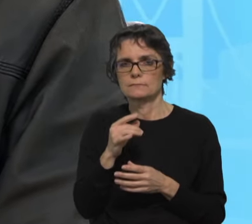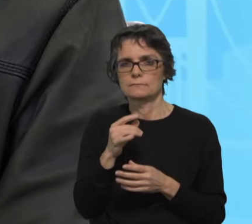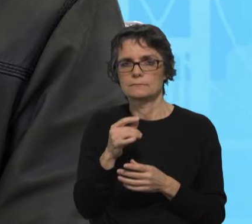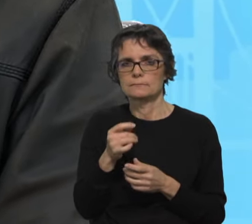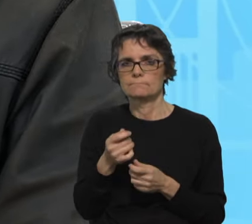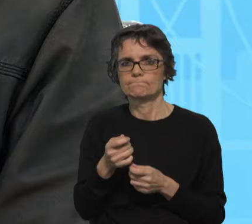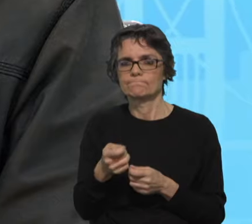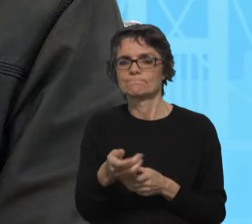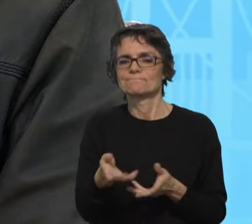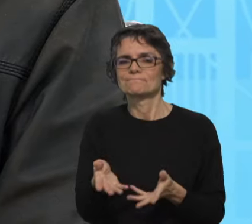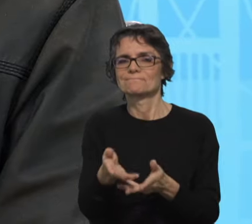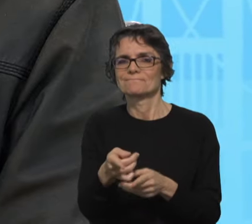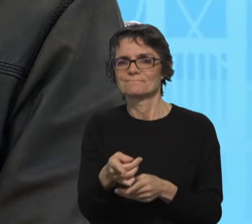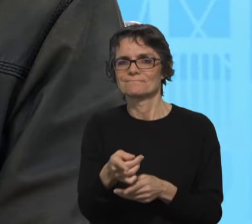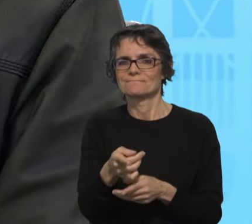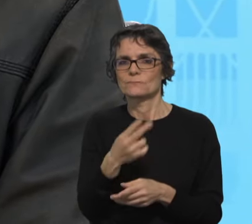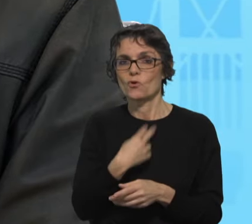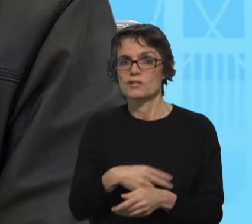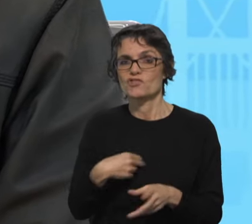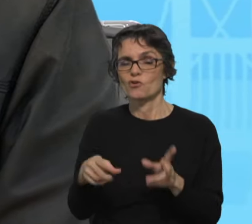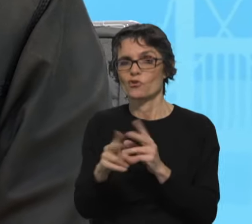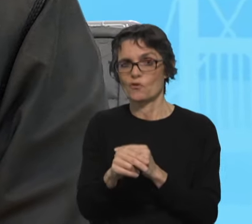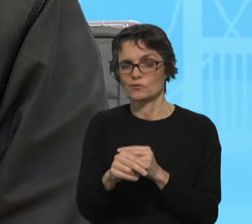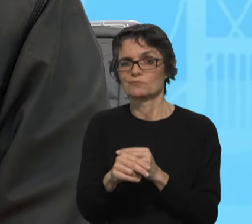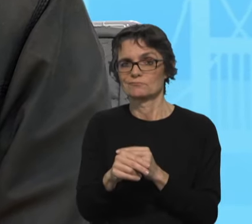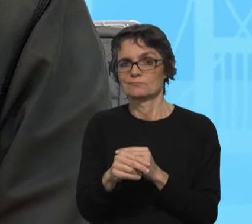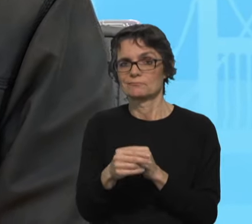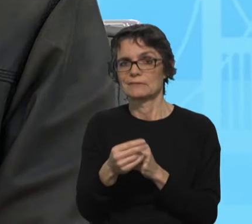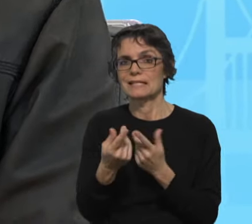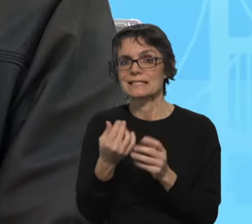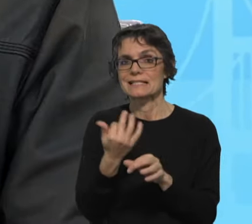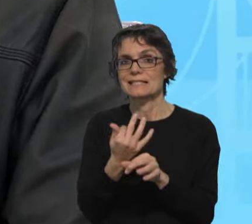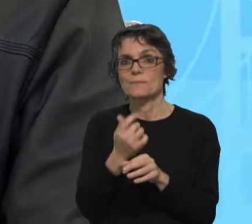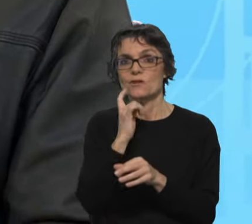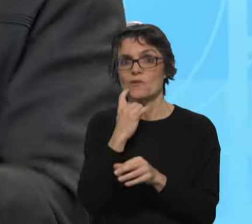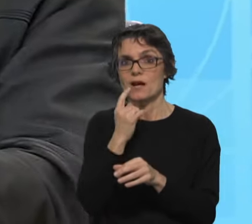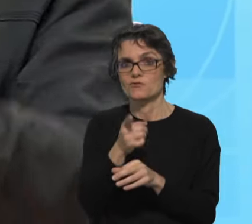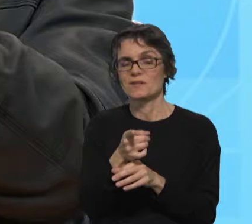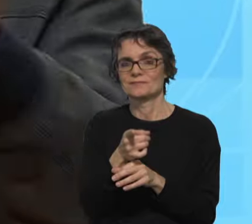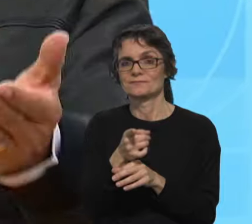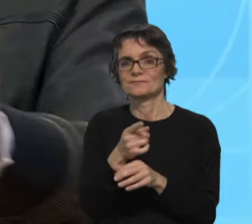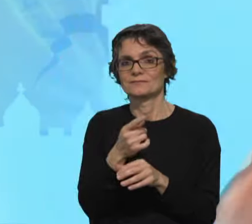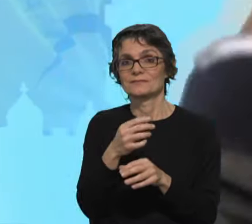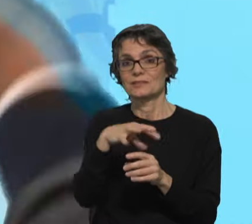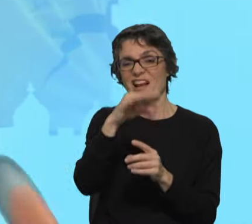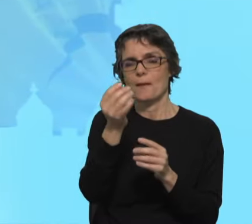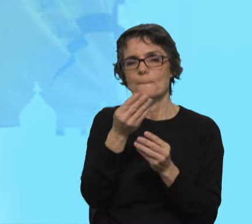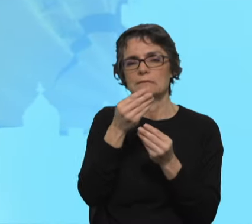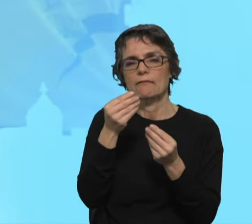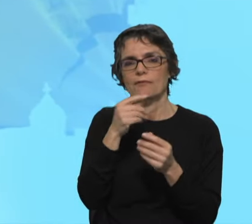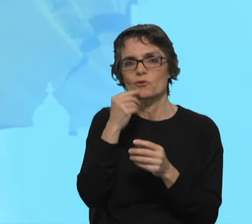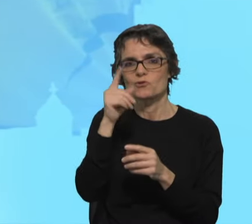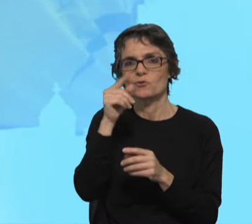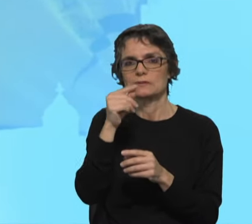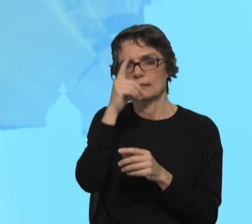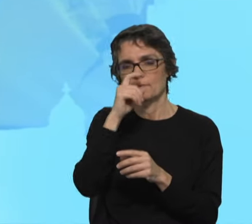os os próprios cristãos novos o aquela celebração da Páscoa que eles fazem das Ervas margas lembrando a